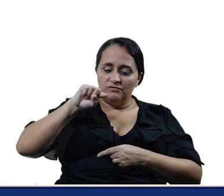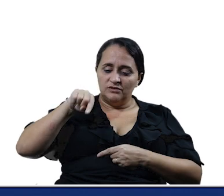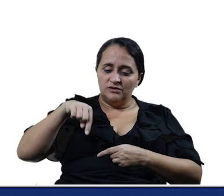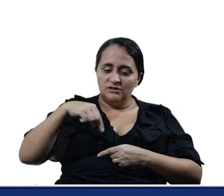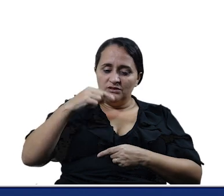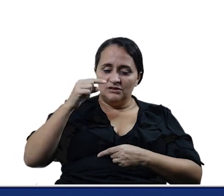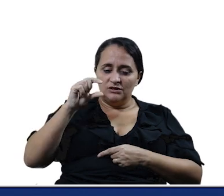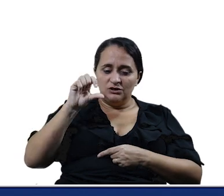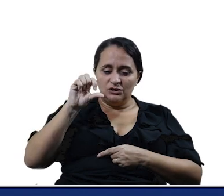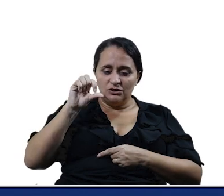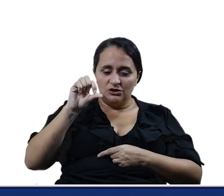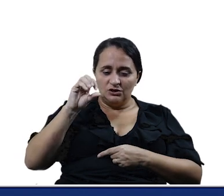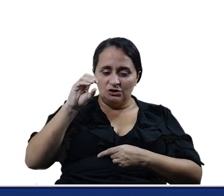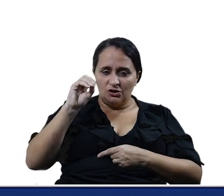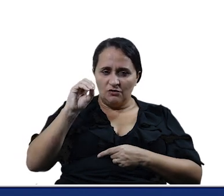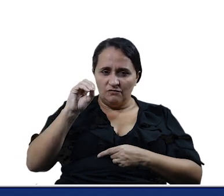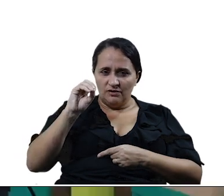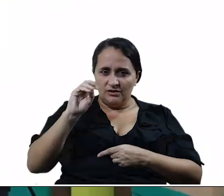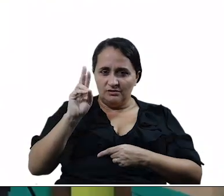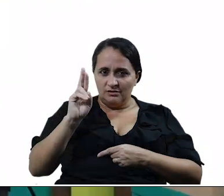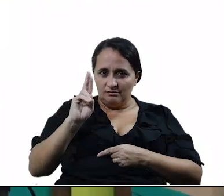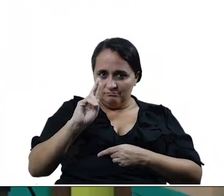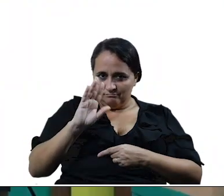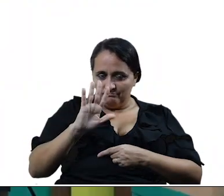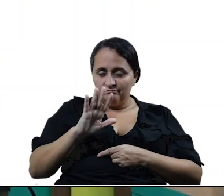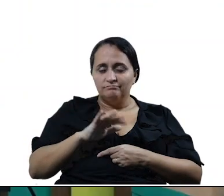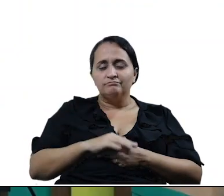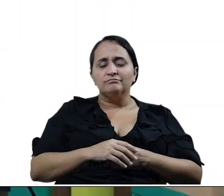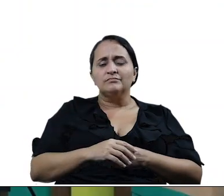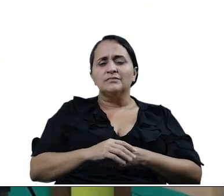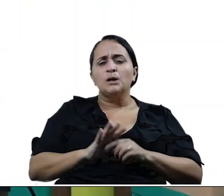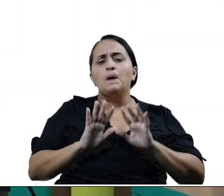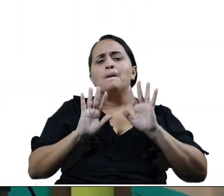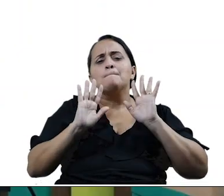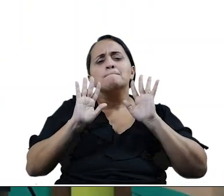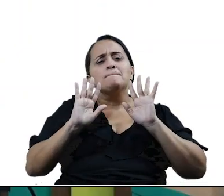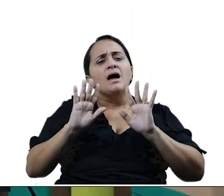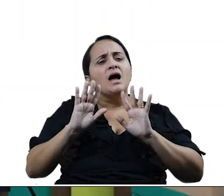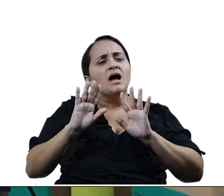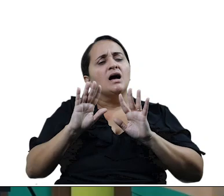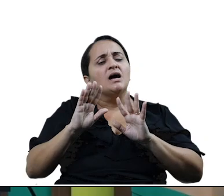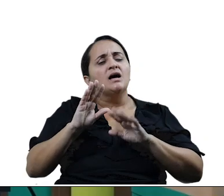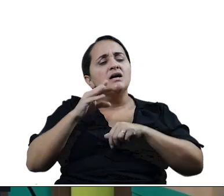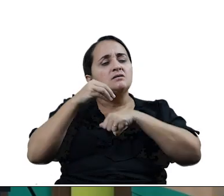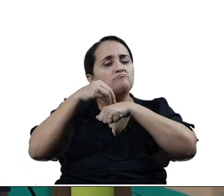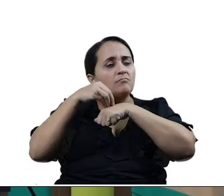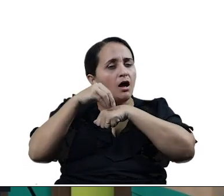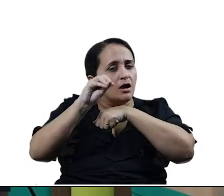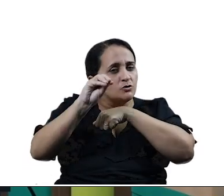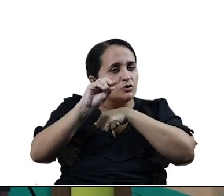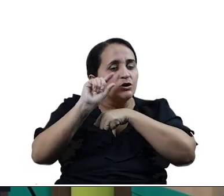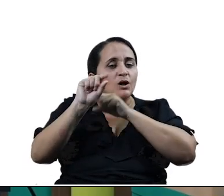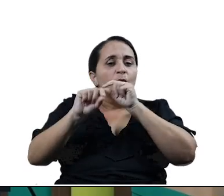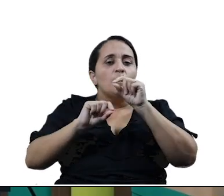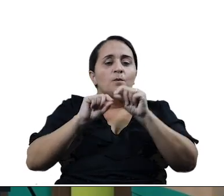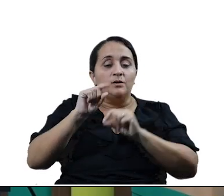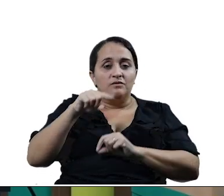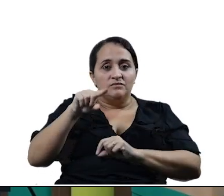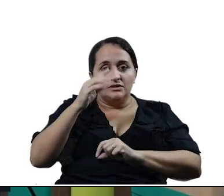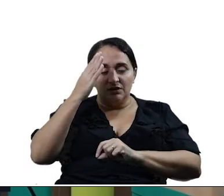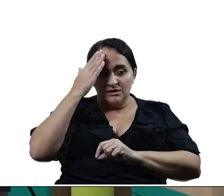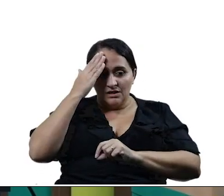dica é a seguinte, lembra que eu falei para você que as frações do número são escritas com